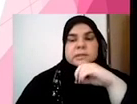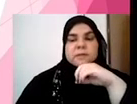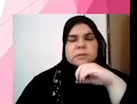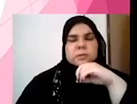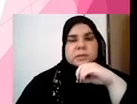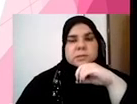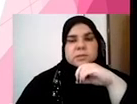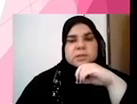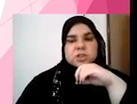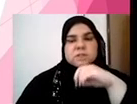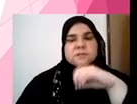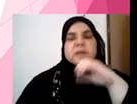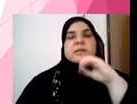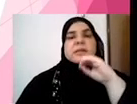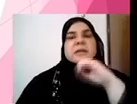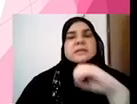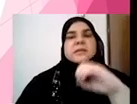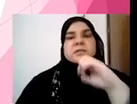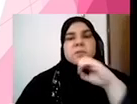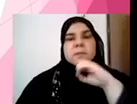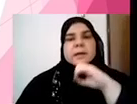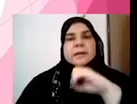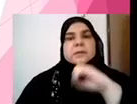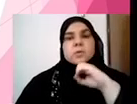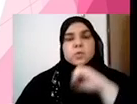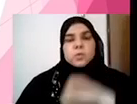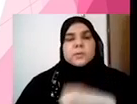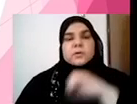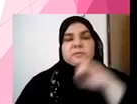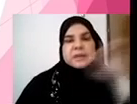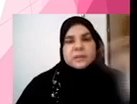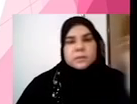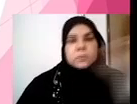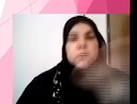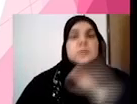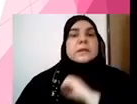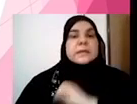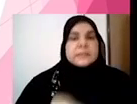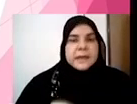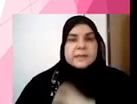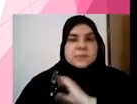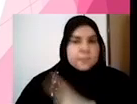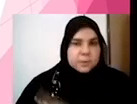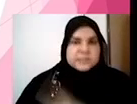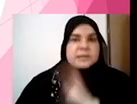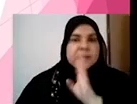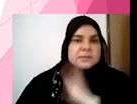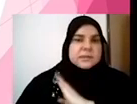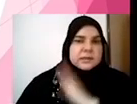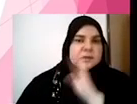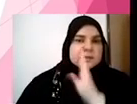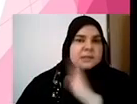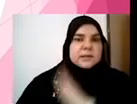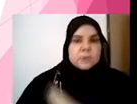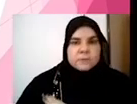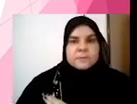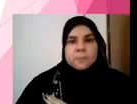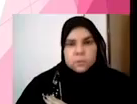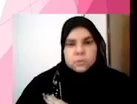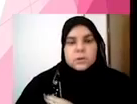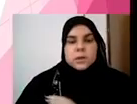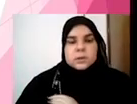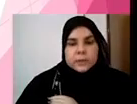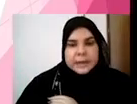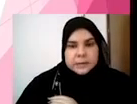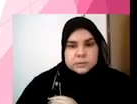tentando escrever em notação científica e tentar transformar ele num número que fica entre 1 e 10. Não pode ser 10, né? Teria que ser até 9 e